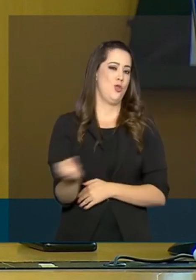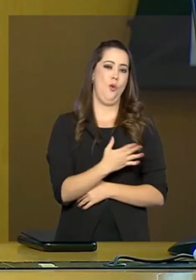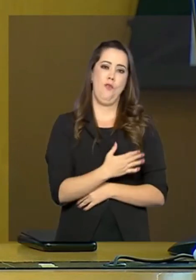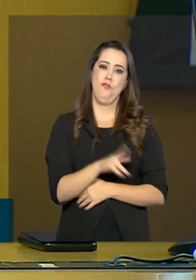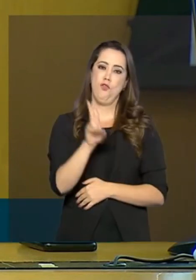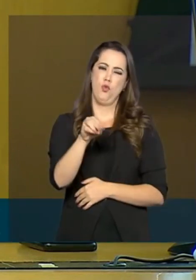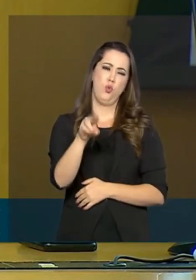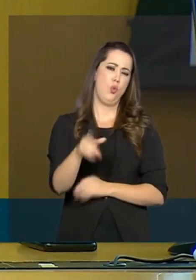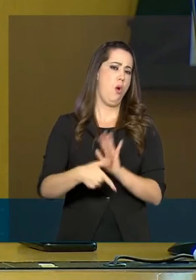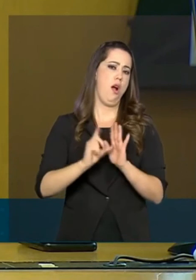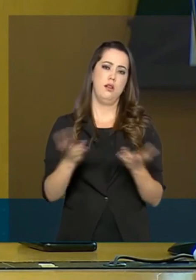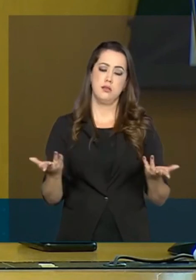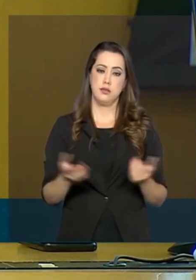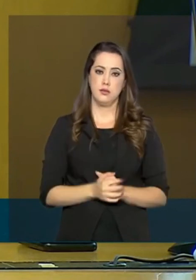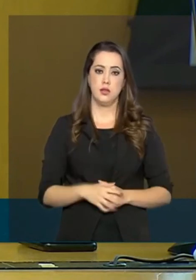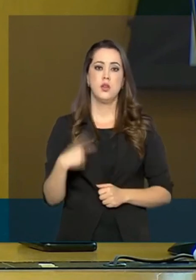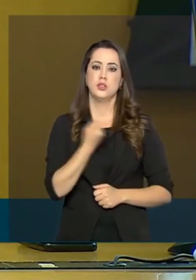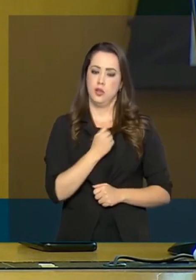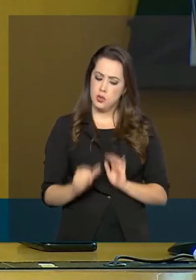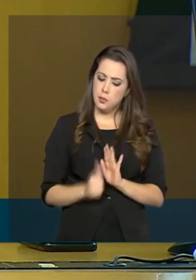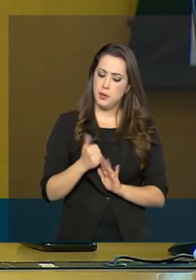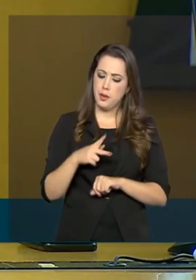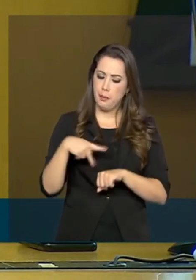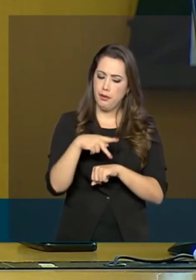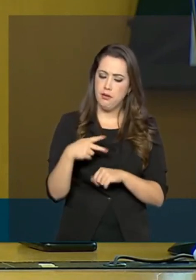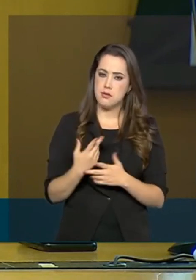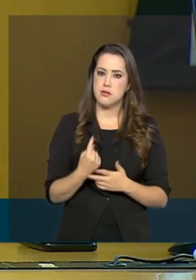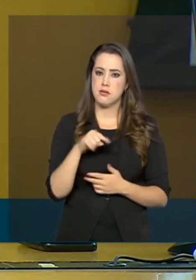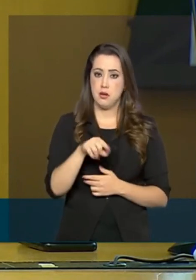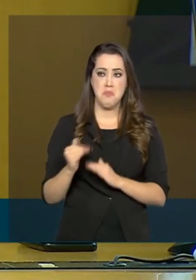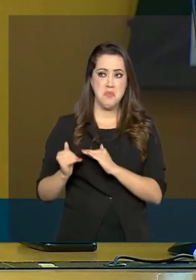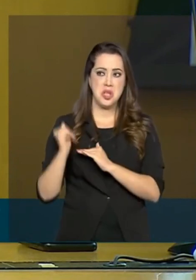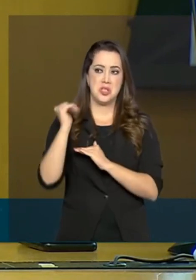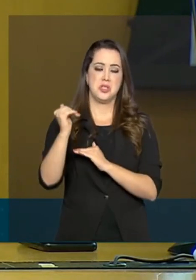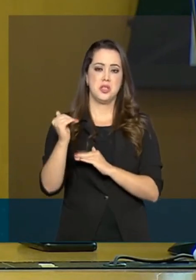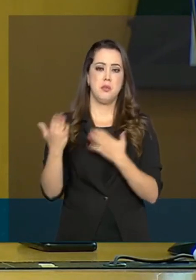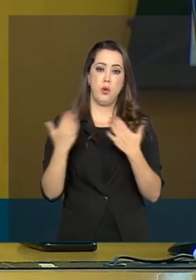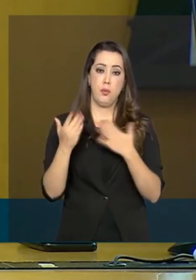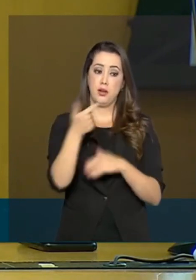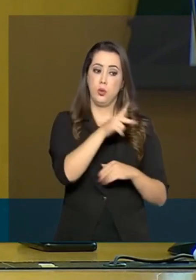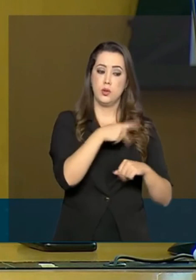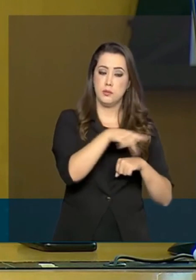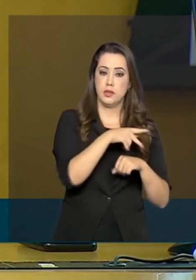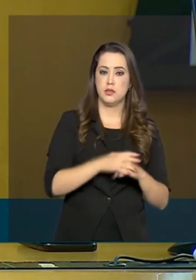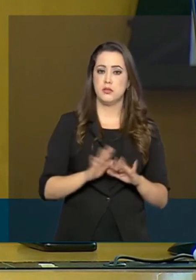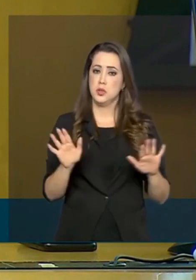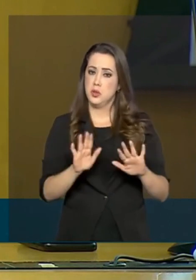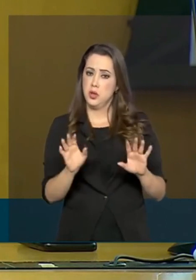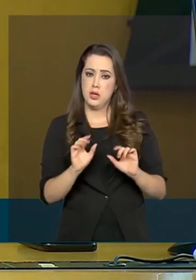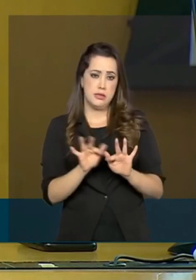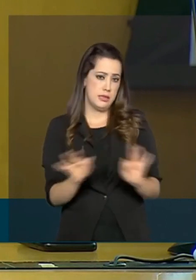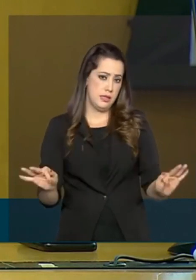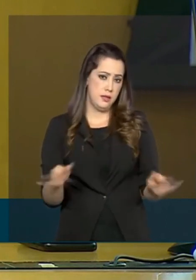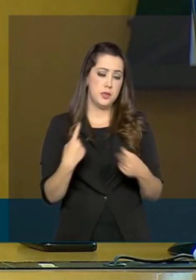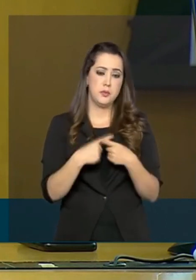realmente um fato inédito, saindo na frente dos países do mundo na área de saúde mental. Nada demais, uma vez